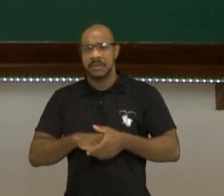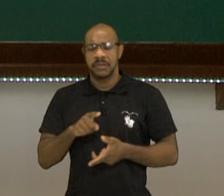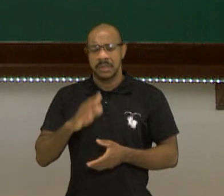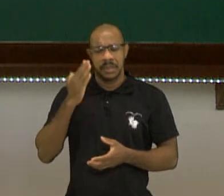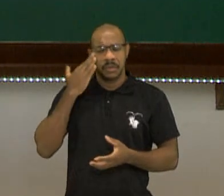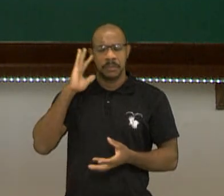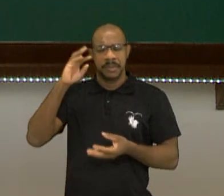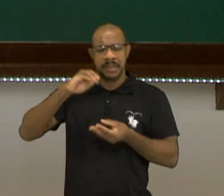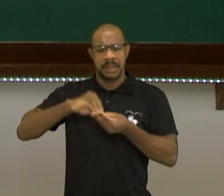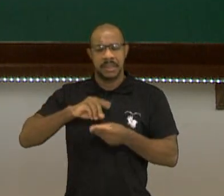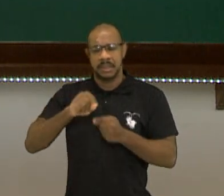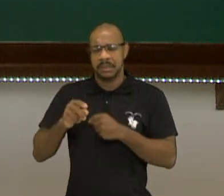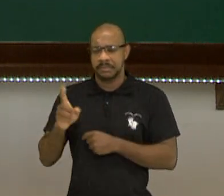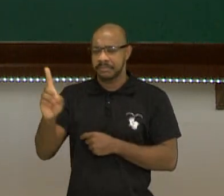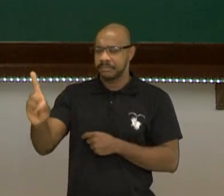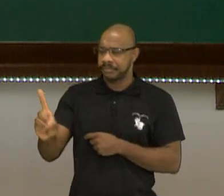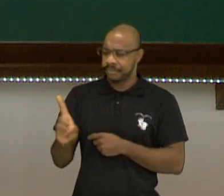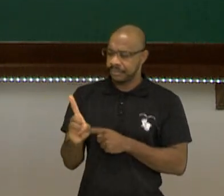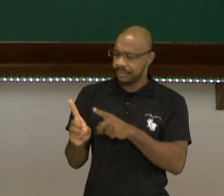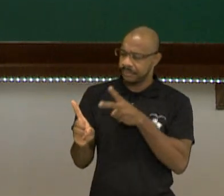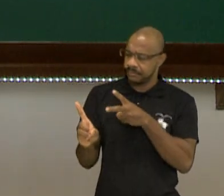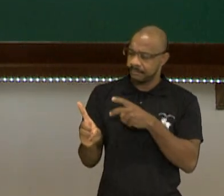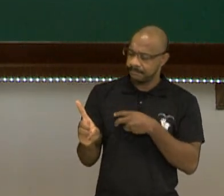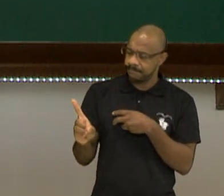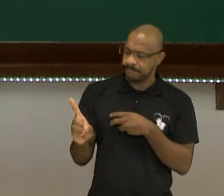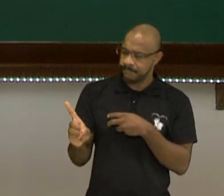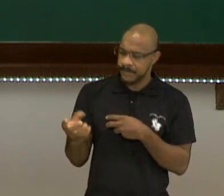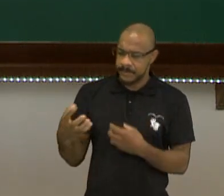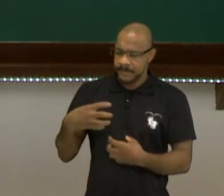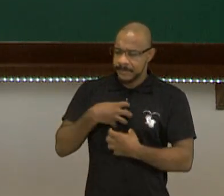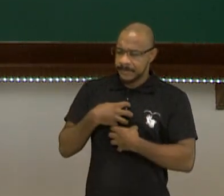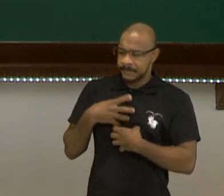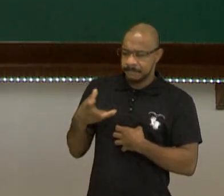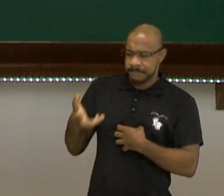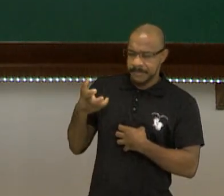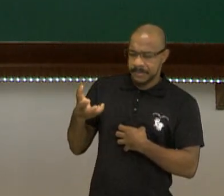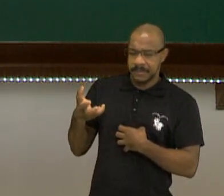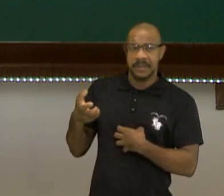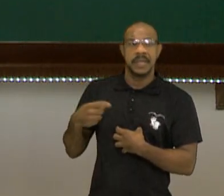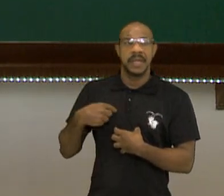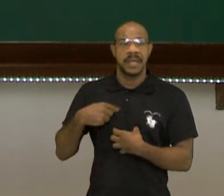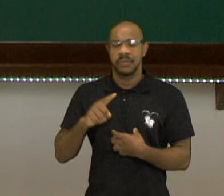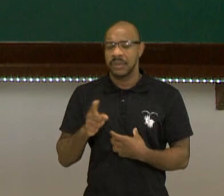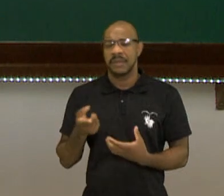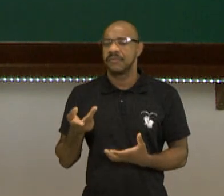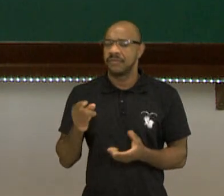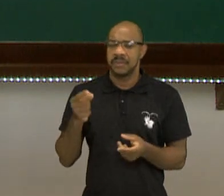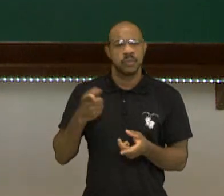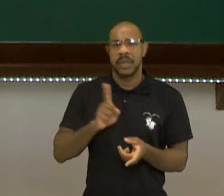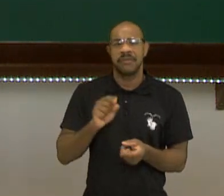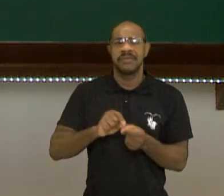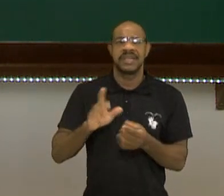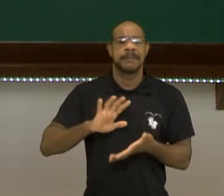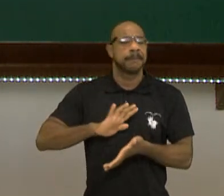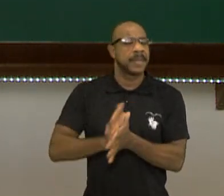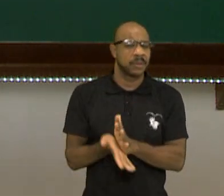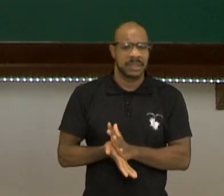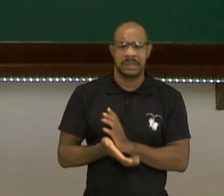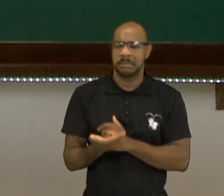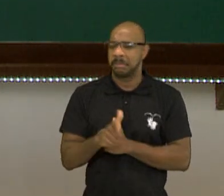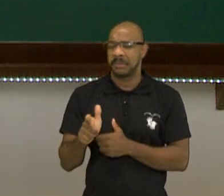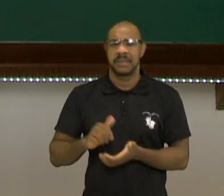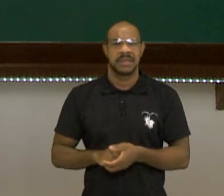compreende, acolhe esse outro, se coloca no lugar dele, a tendência é você não cometer os preconceitos, deixar de lado